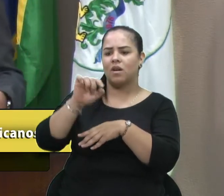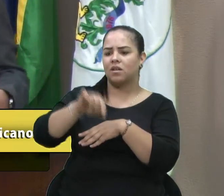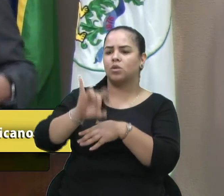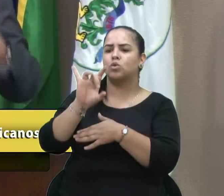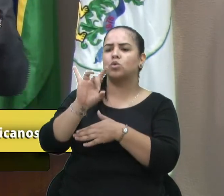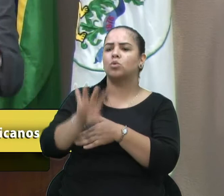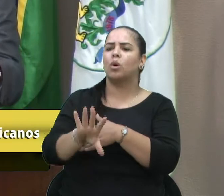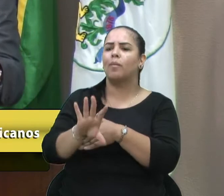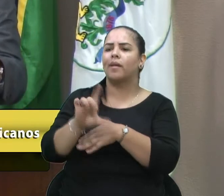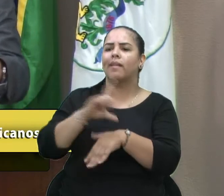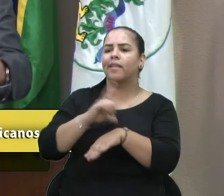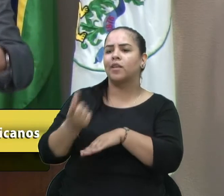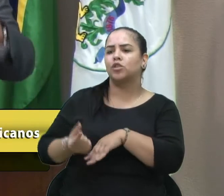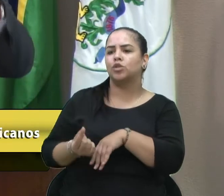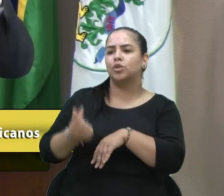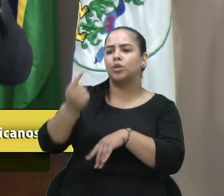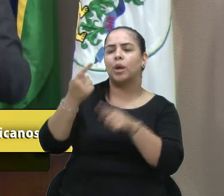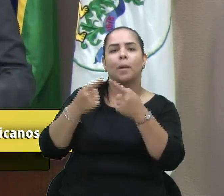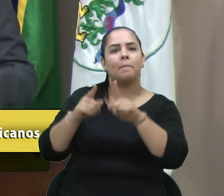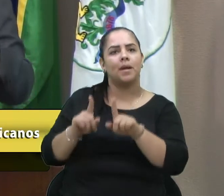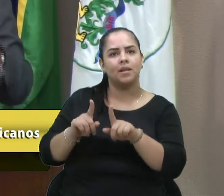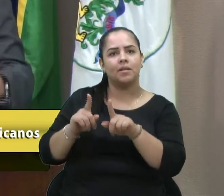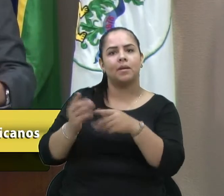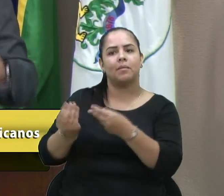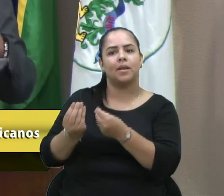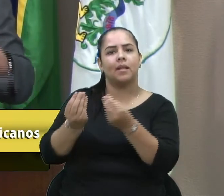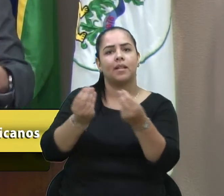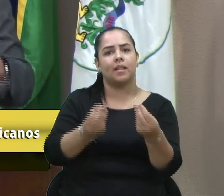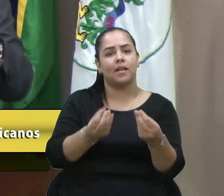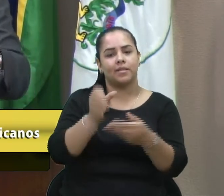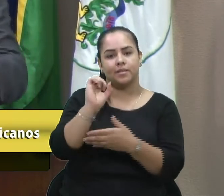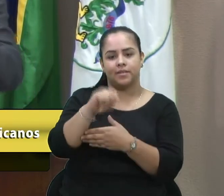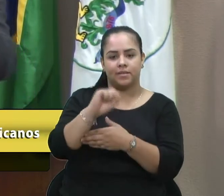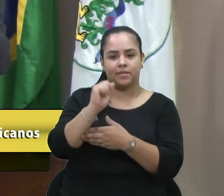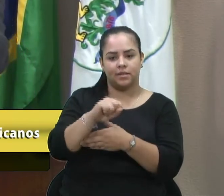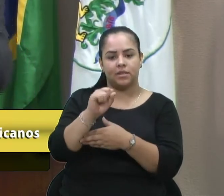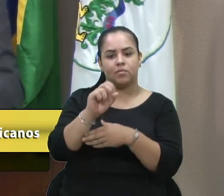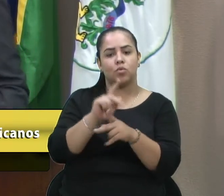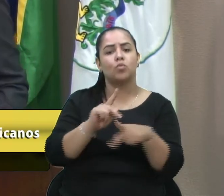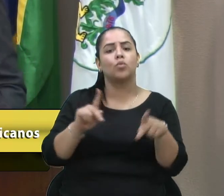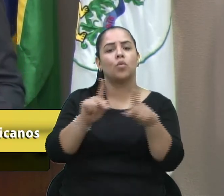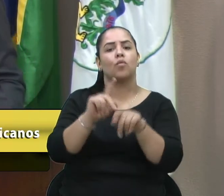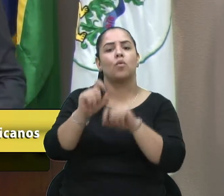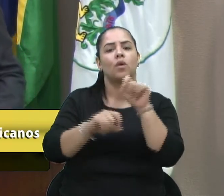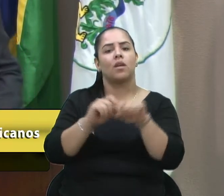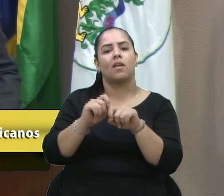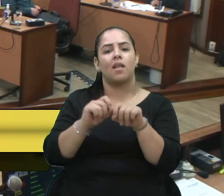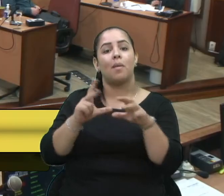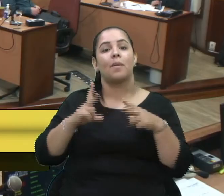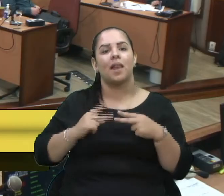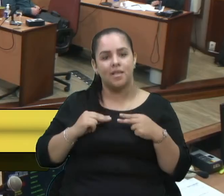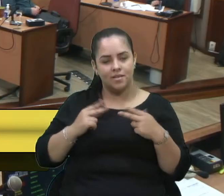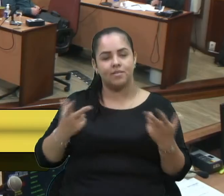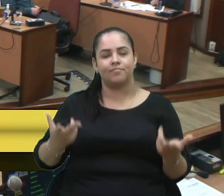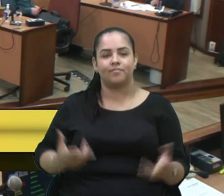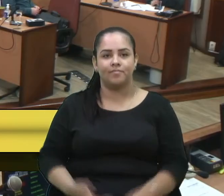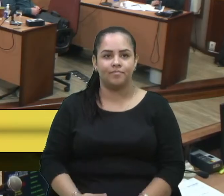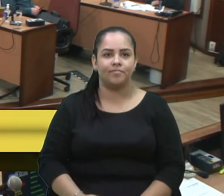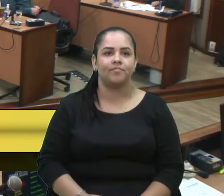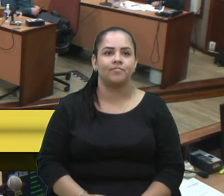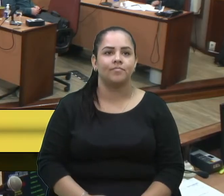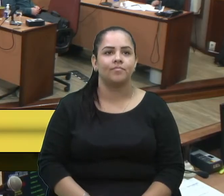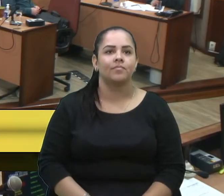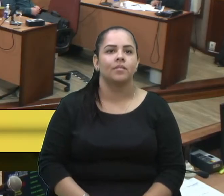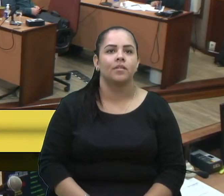para ter lucro, mas para dar realmente à população que ela merece. Vereador Schalco, a sua parte. Obrigado, Fiuza.